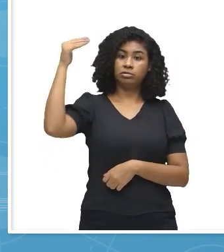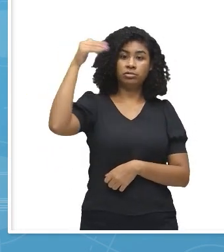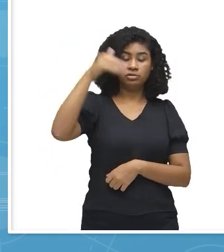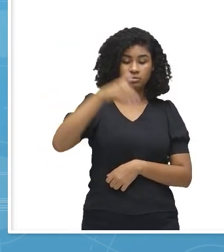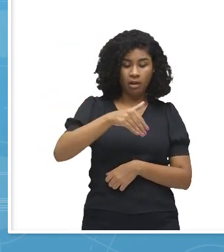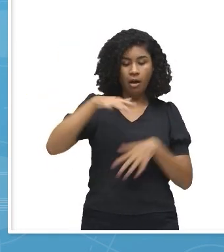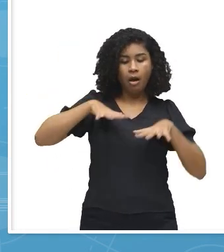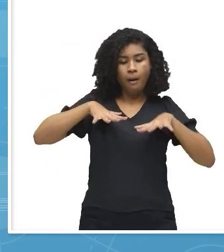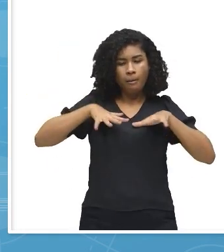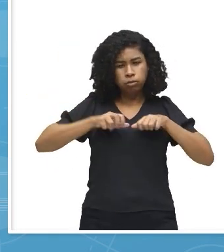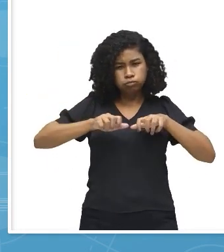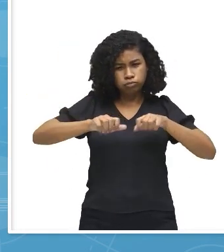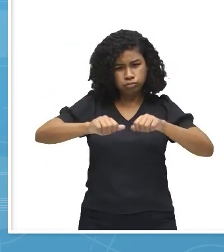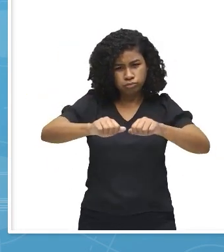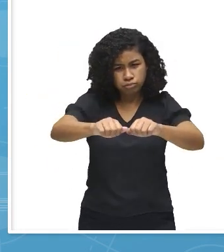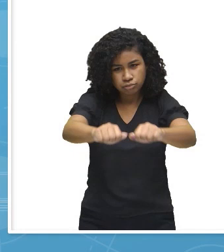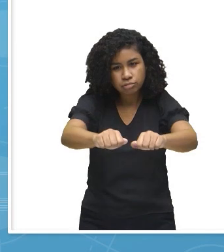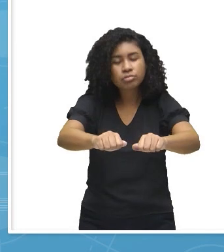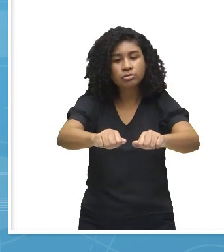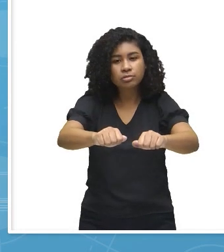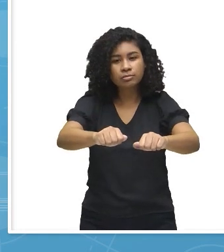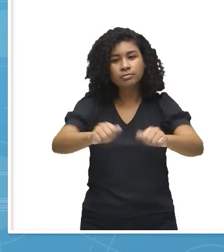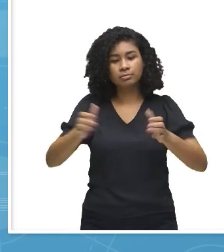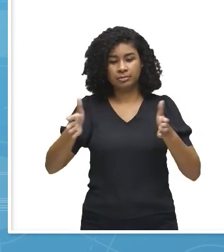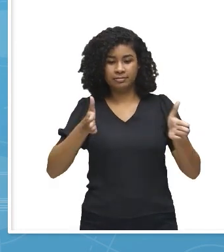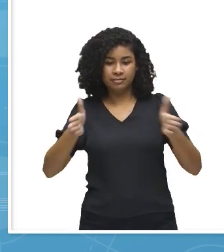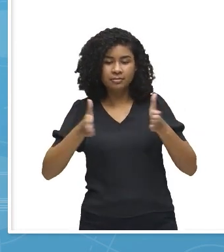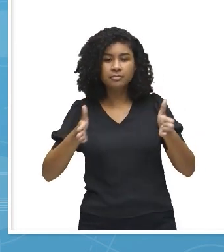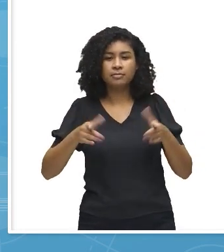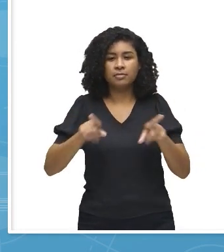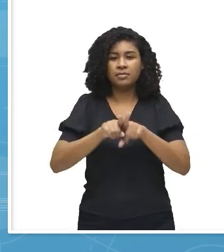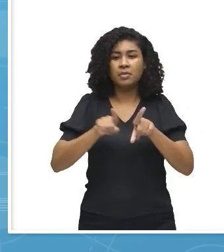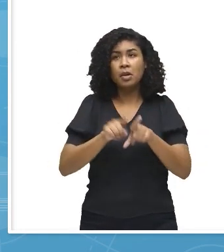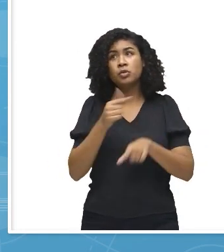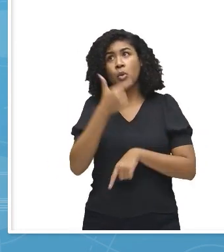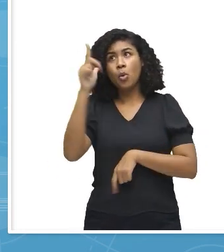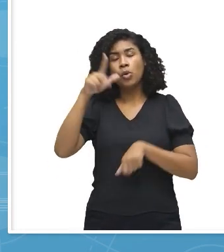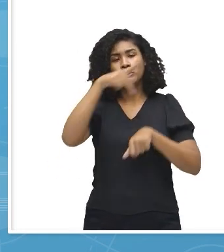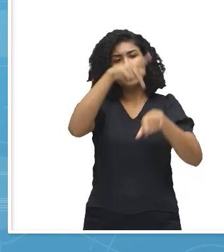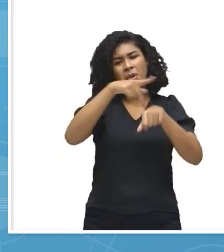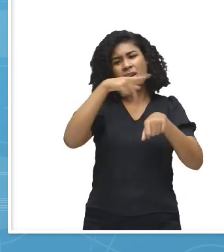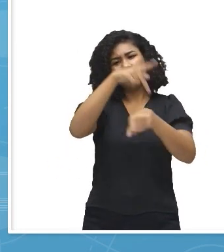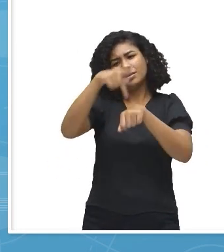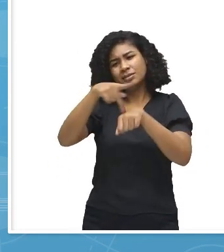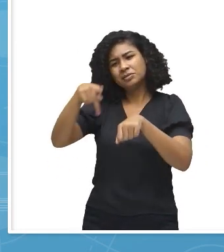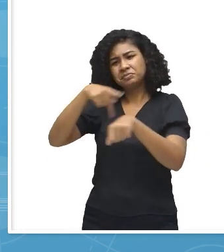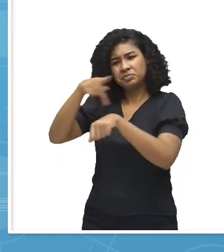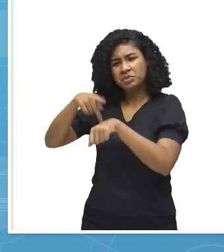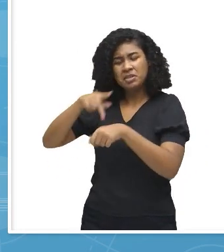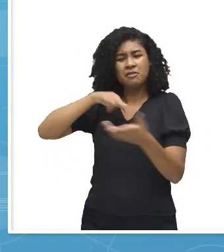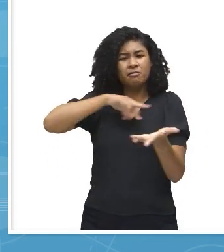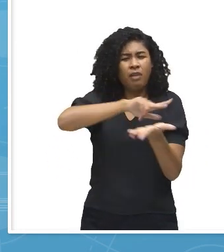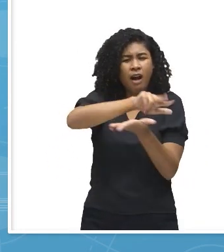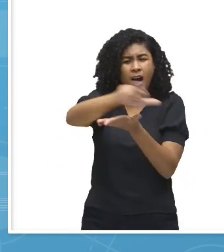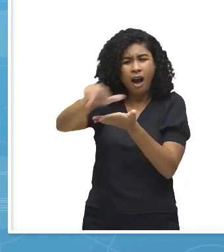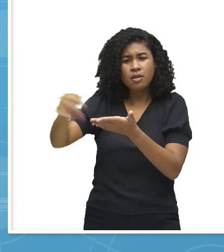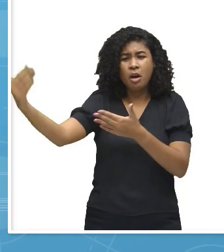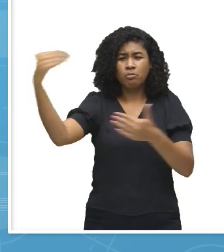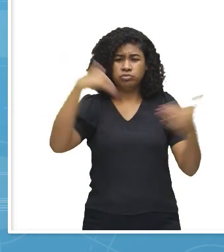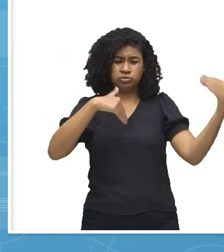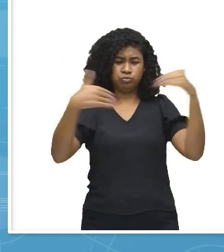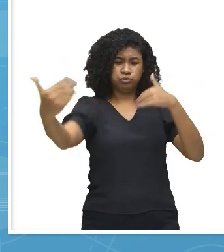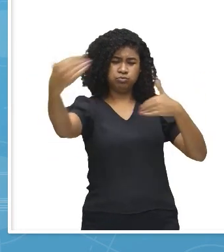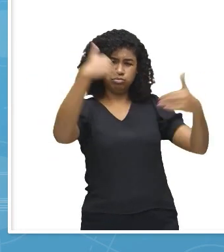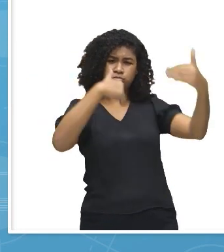os europeus vieram para o Brasil, né, os ingleses, os portugueses, os espanhóis. Então,